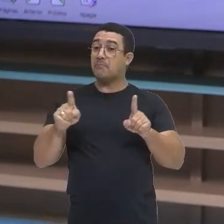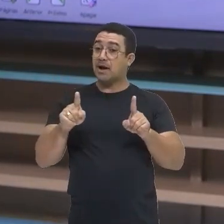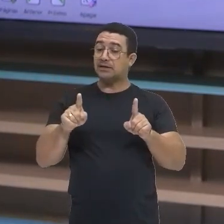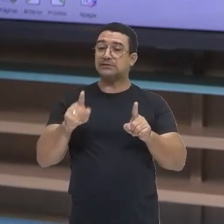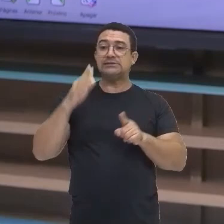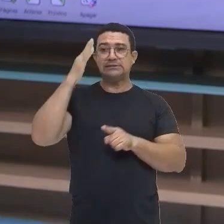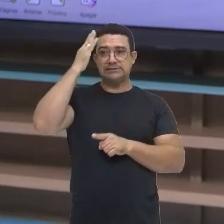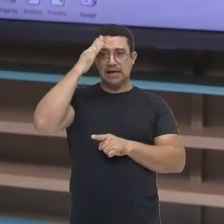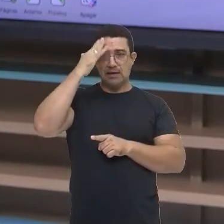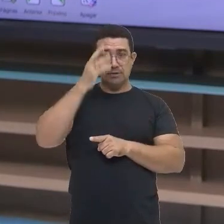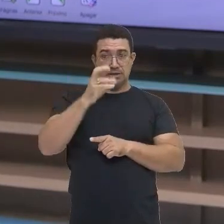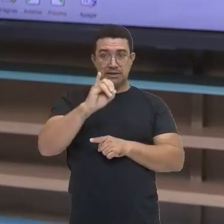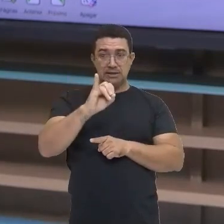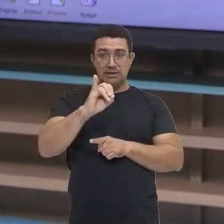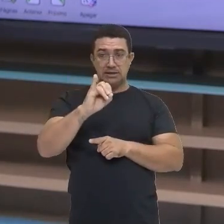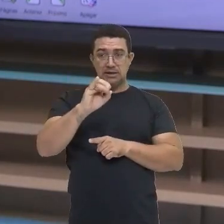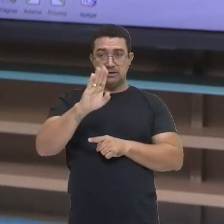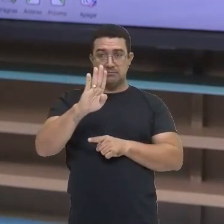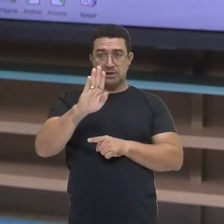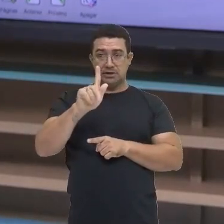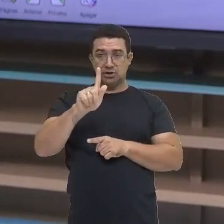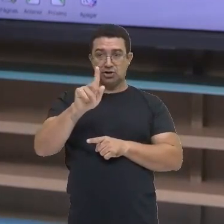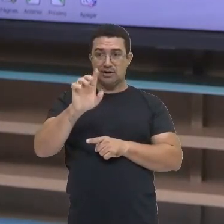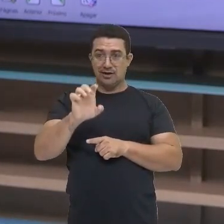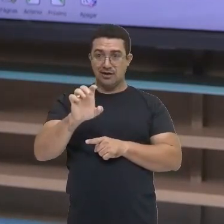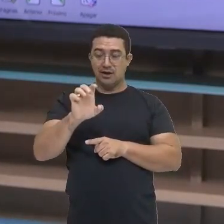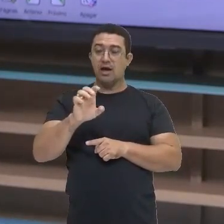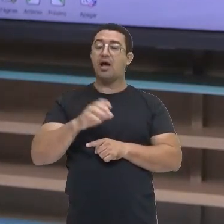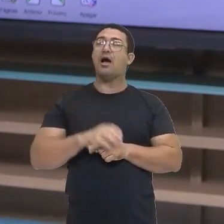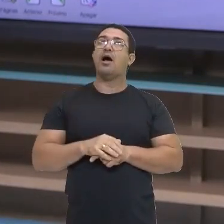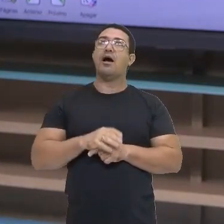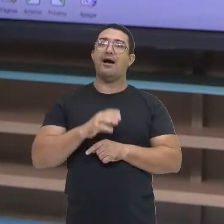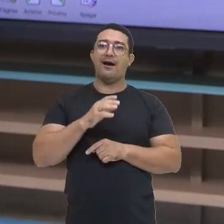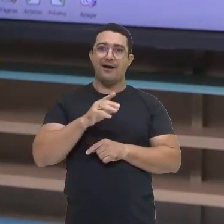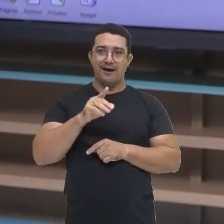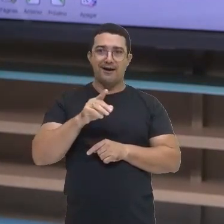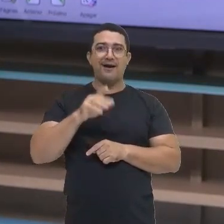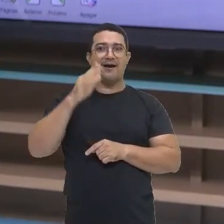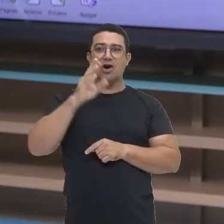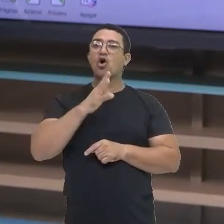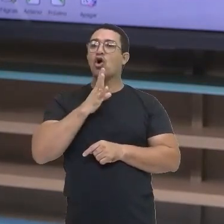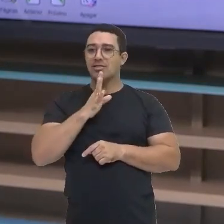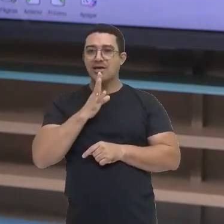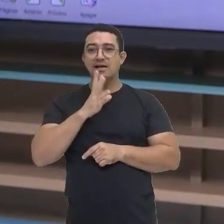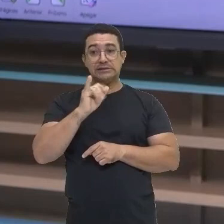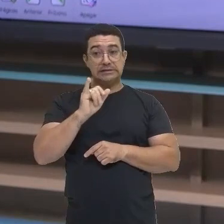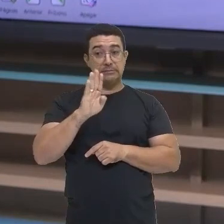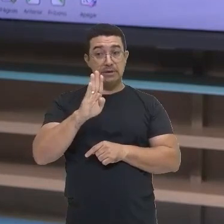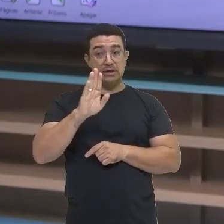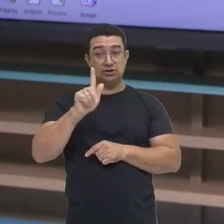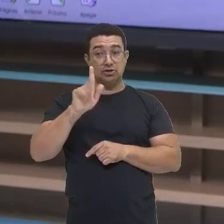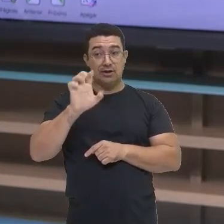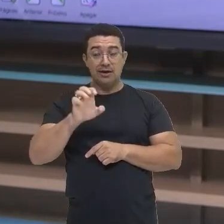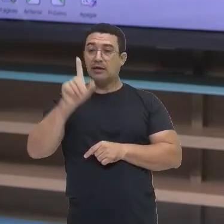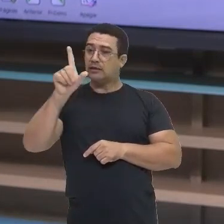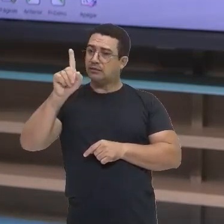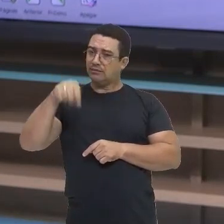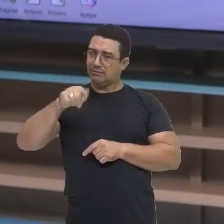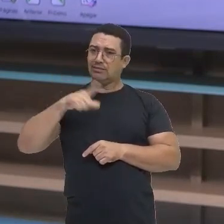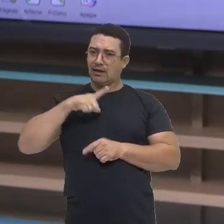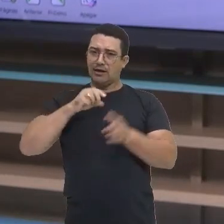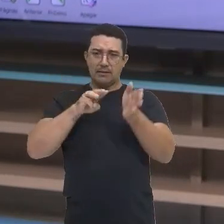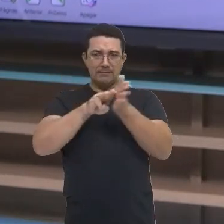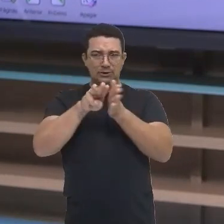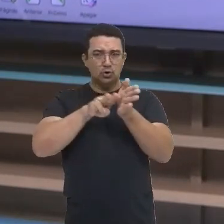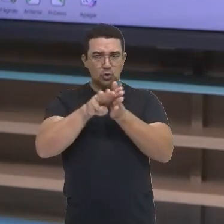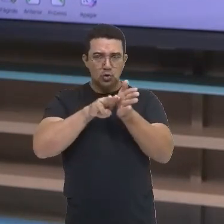a fonte das informações contidas nesse meu mapa, já é uma fonte mais confiável. Eles têm uma metodologia própria de trabalhar